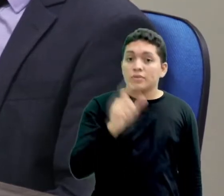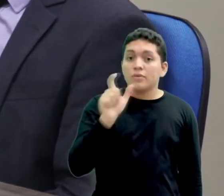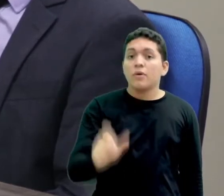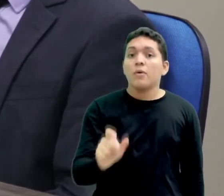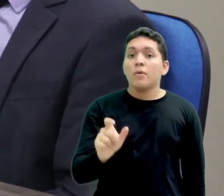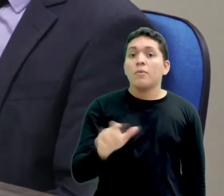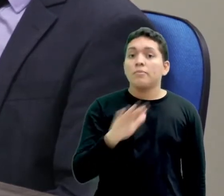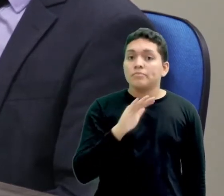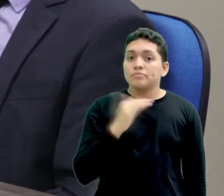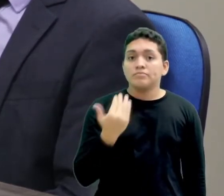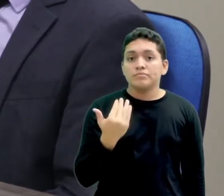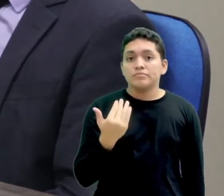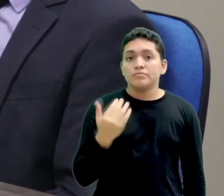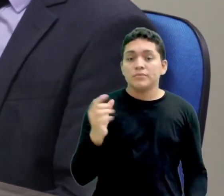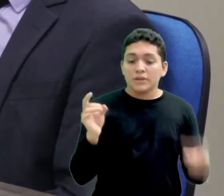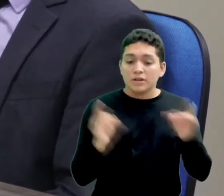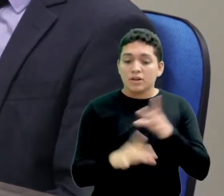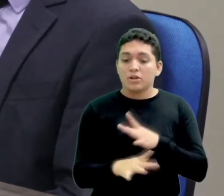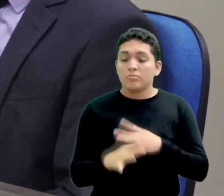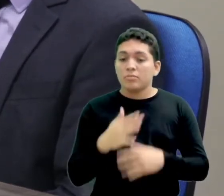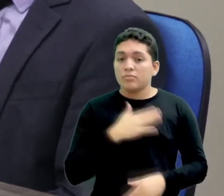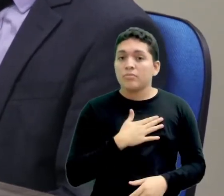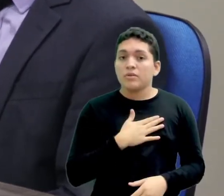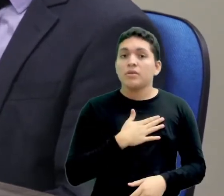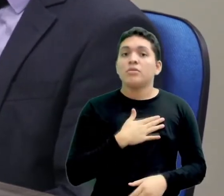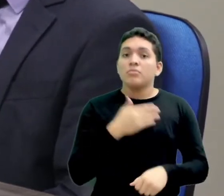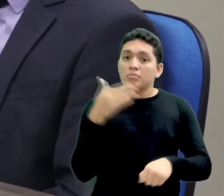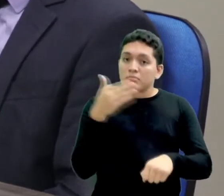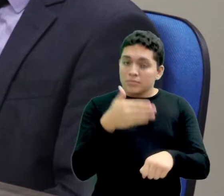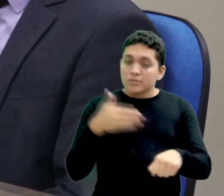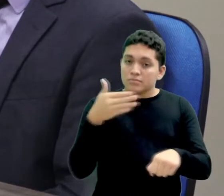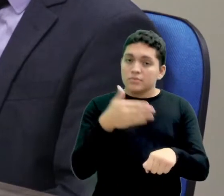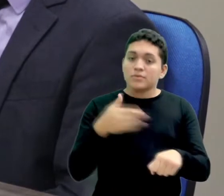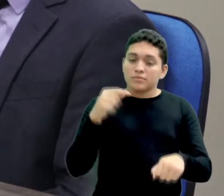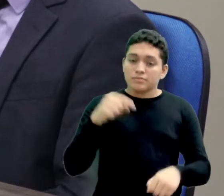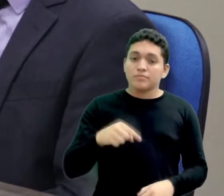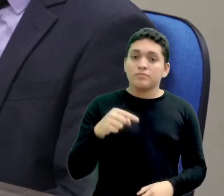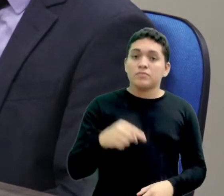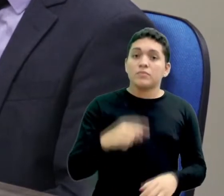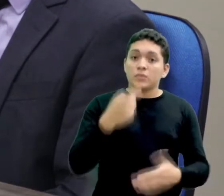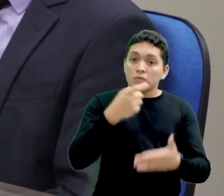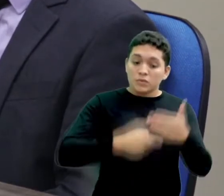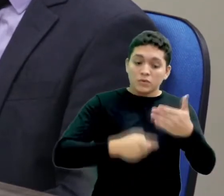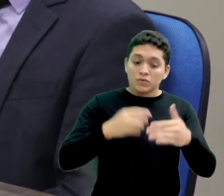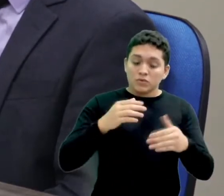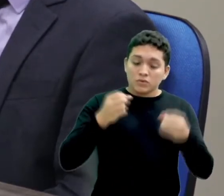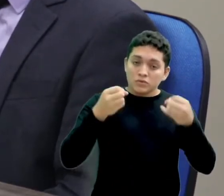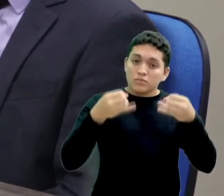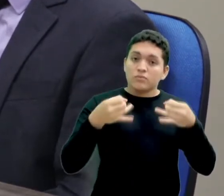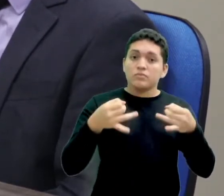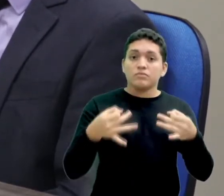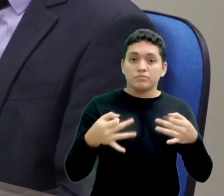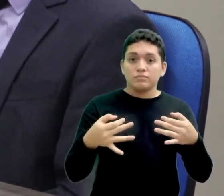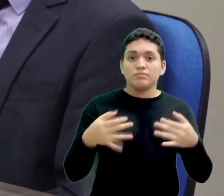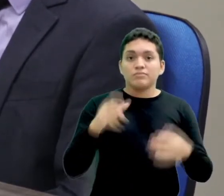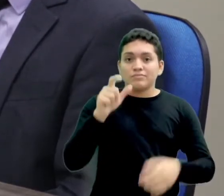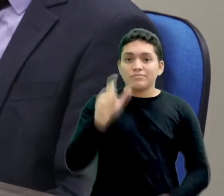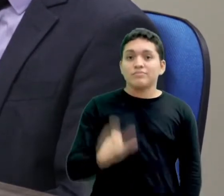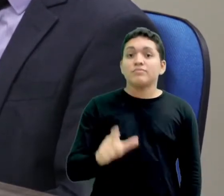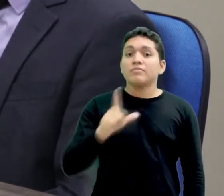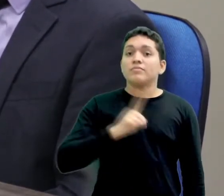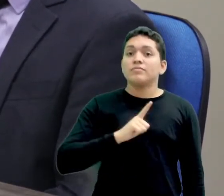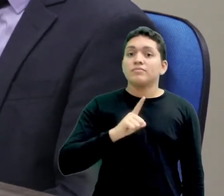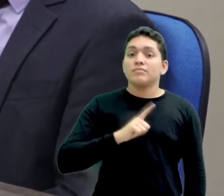morreu. E para encerrar a minha fala e a minha participação aqui, o texto continua dizendo: Absalão